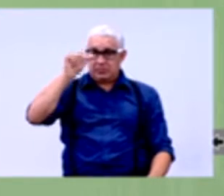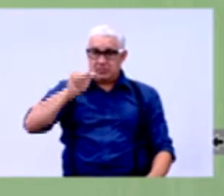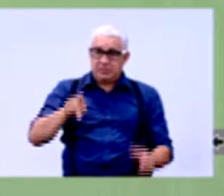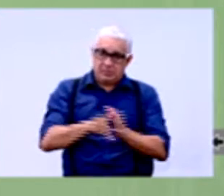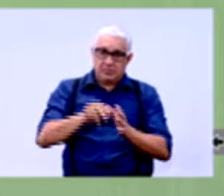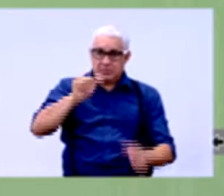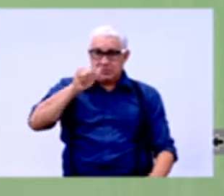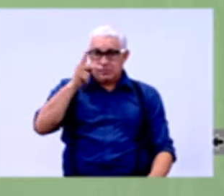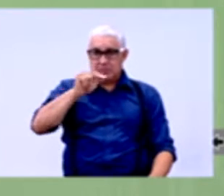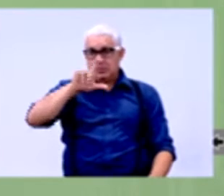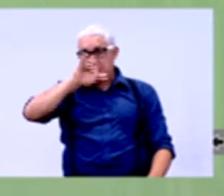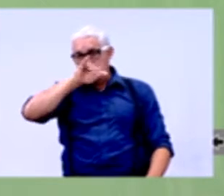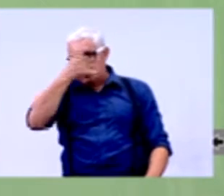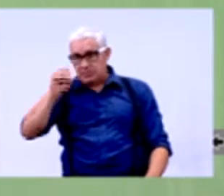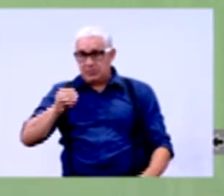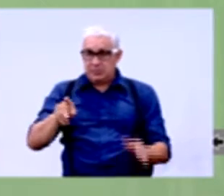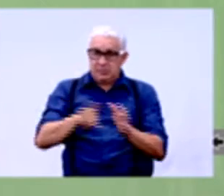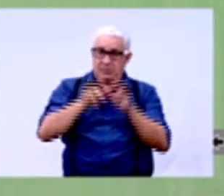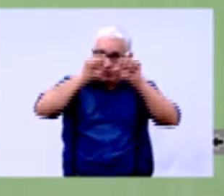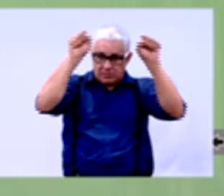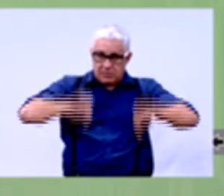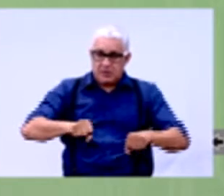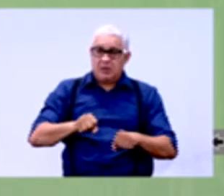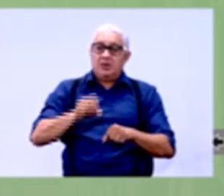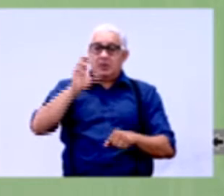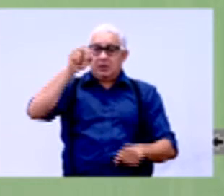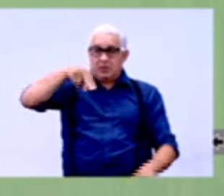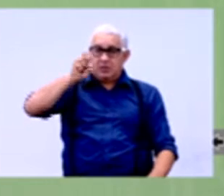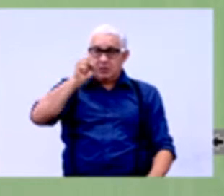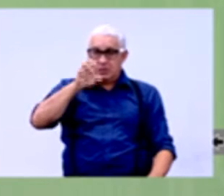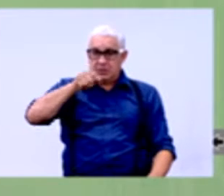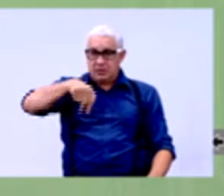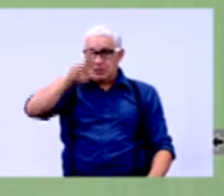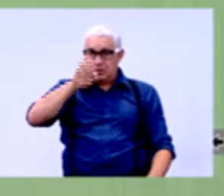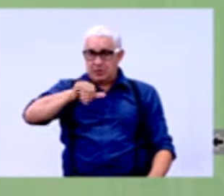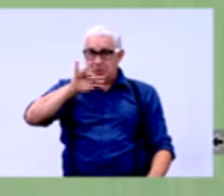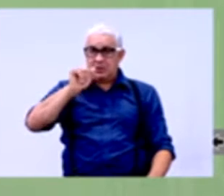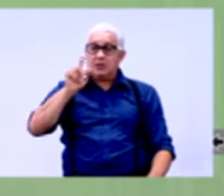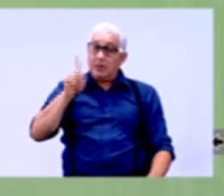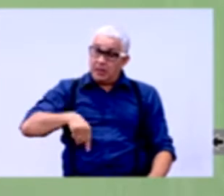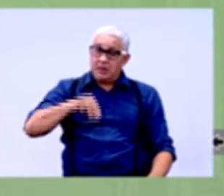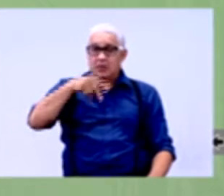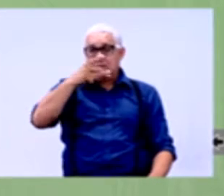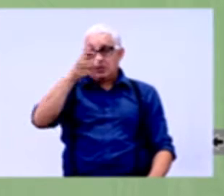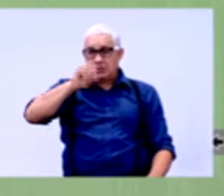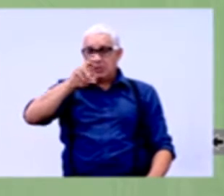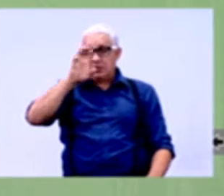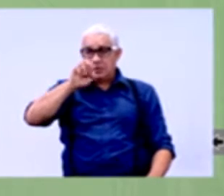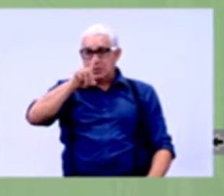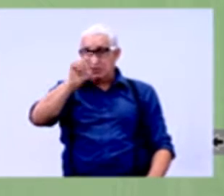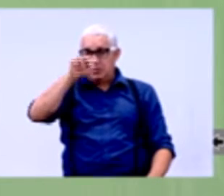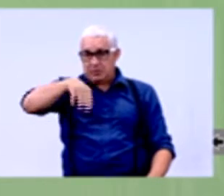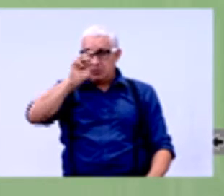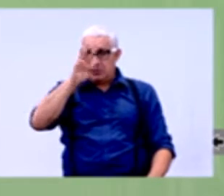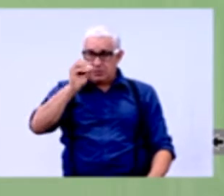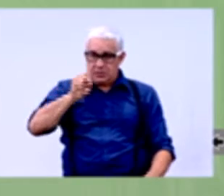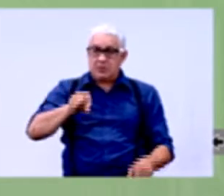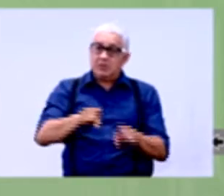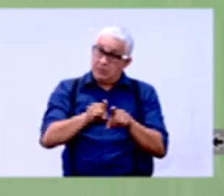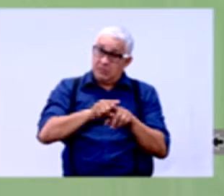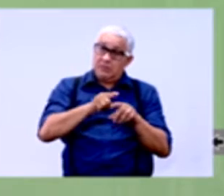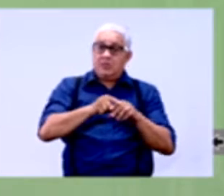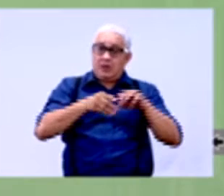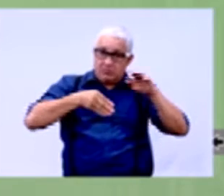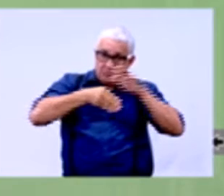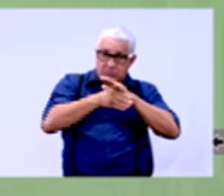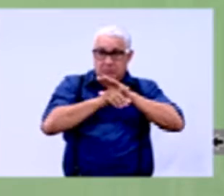sistema. Essas consequências são procedimentos, métodos de entrada e saída, que